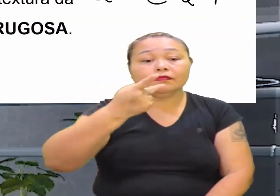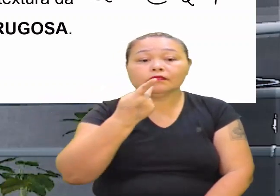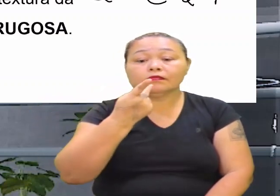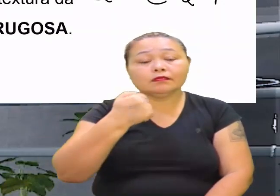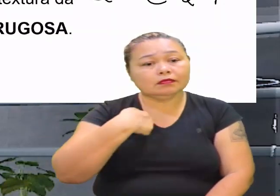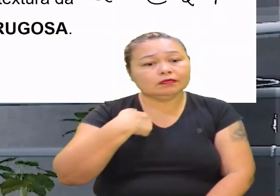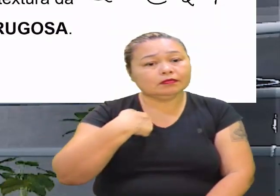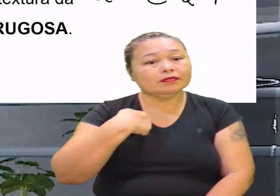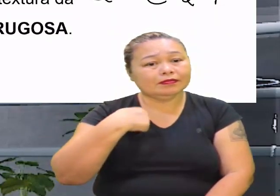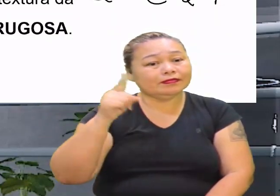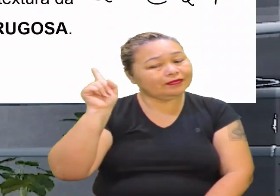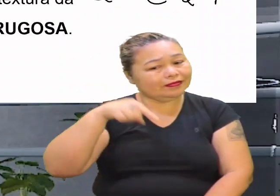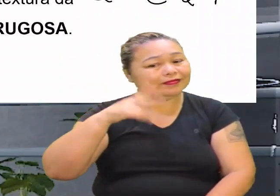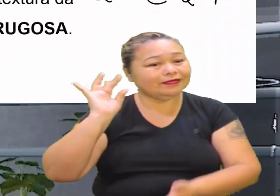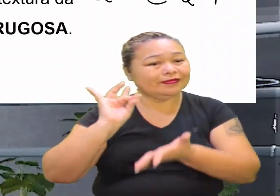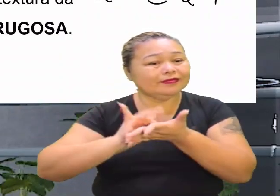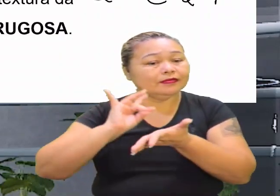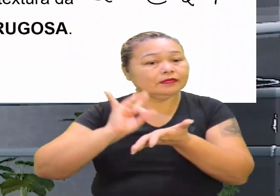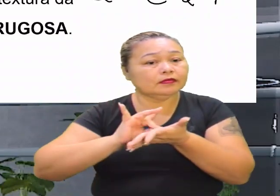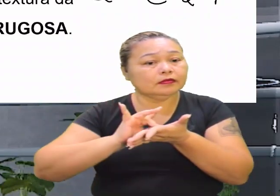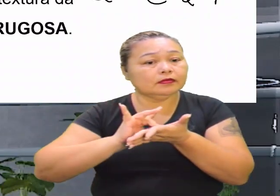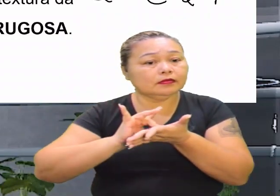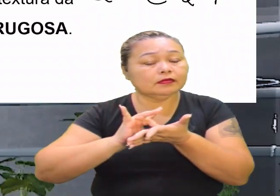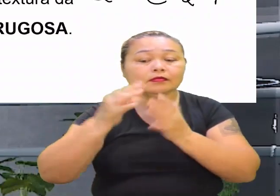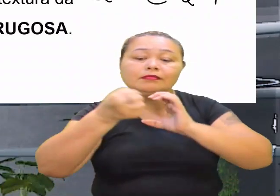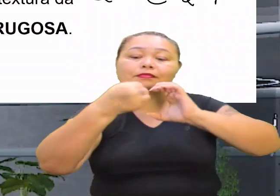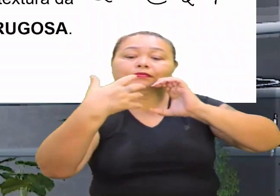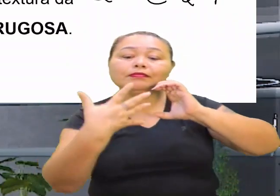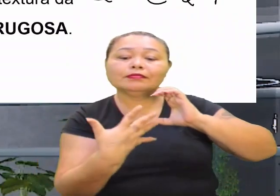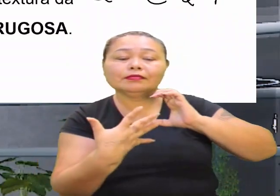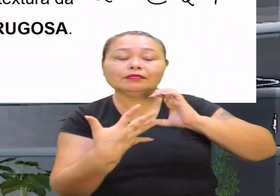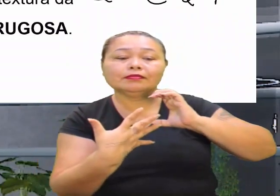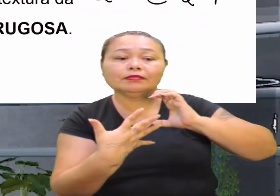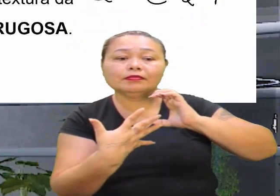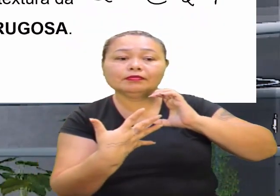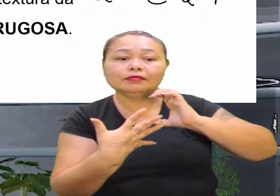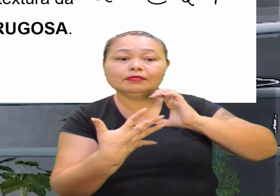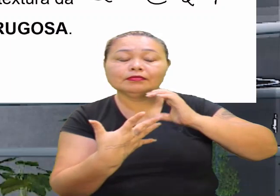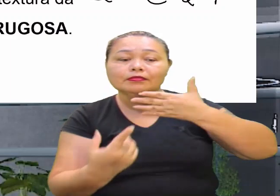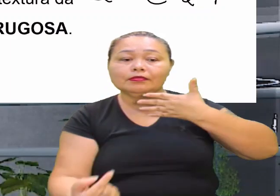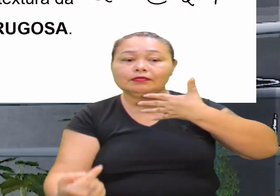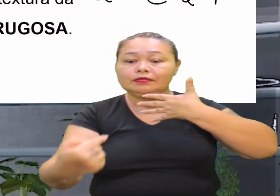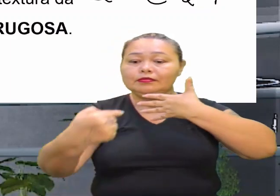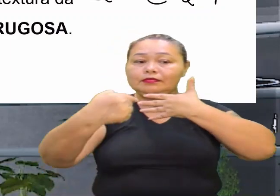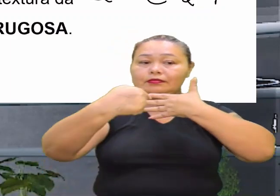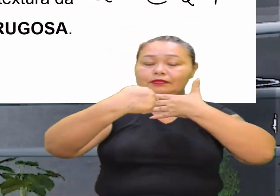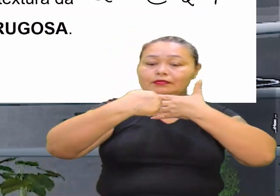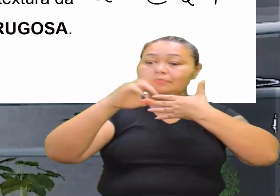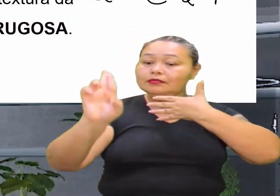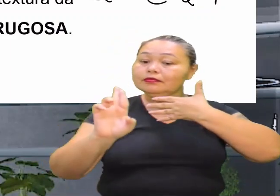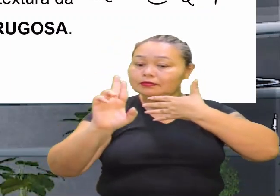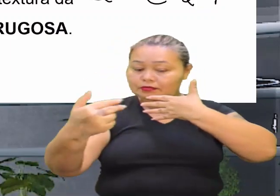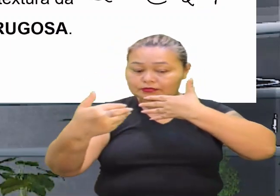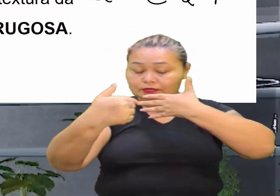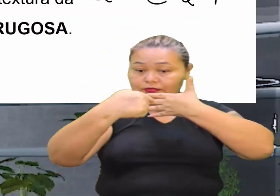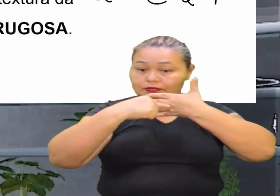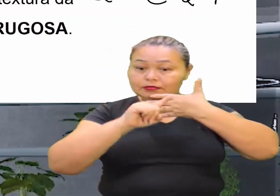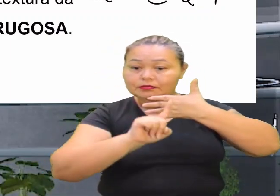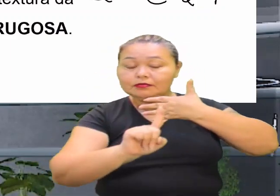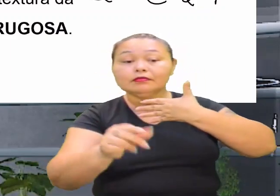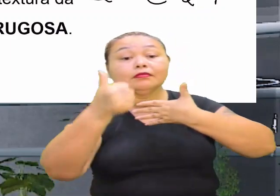É verdade. Uma característica, imunologia, resposta imunológica.